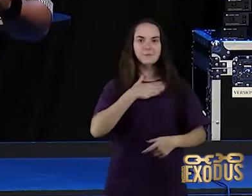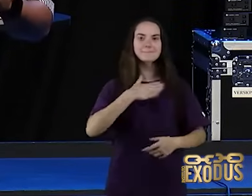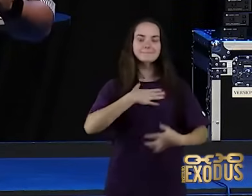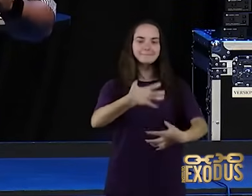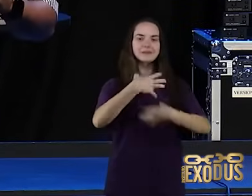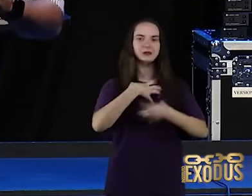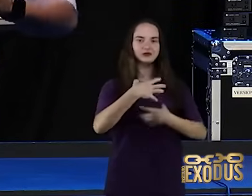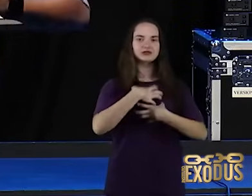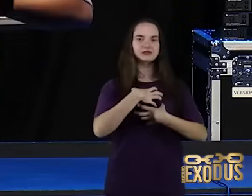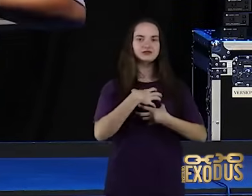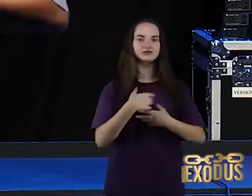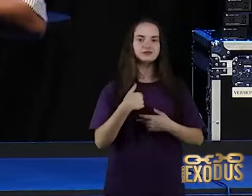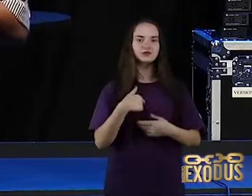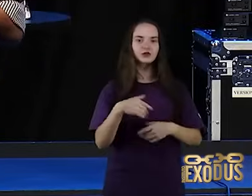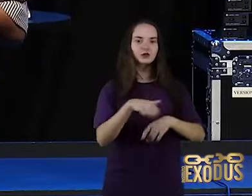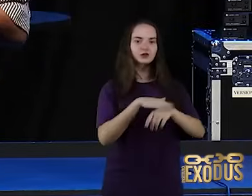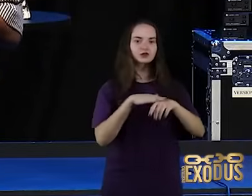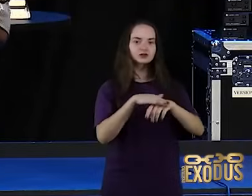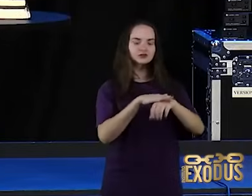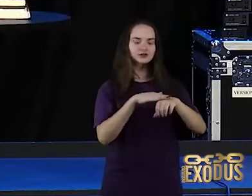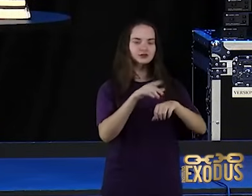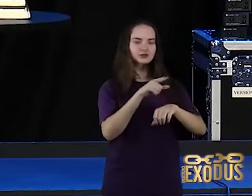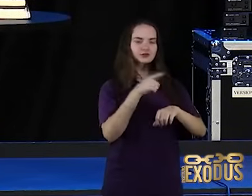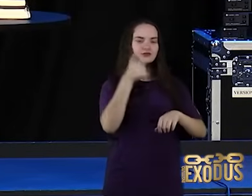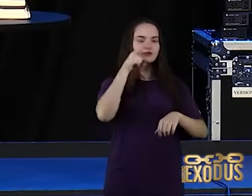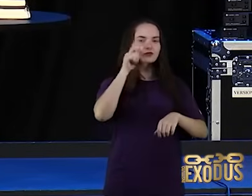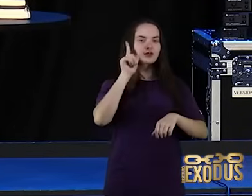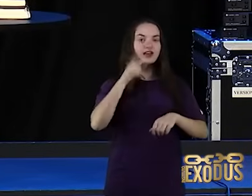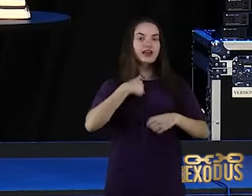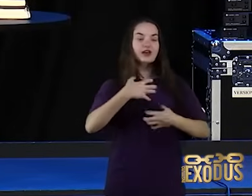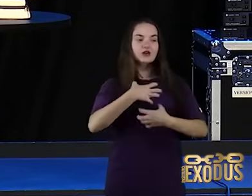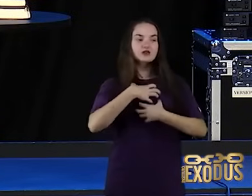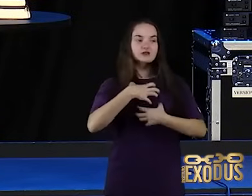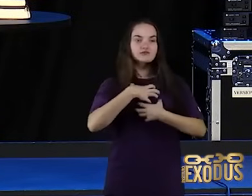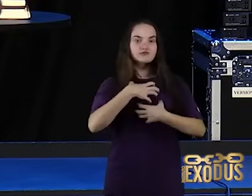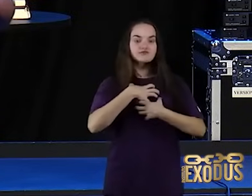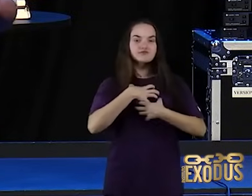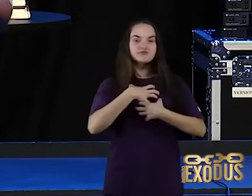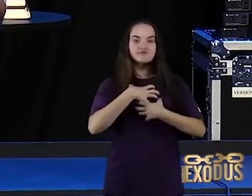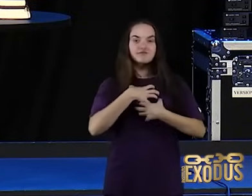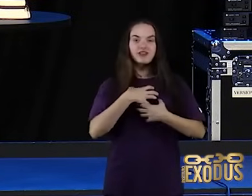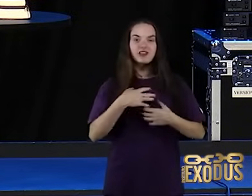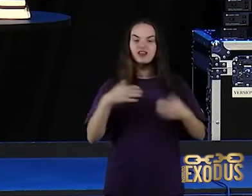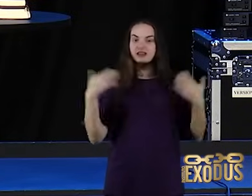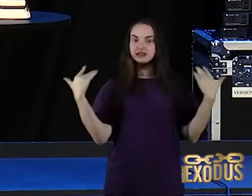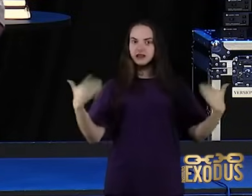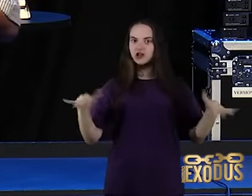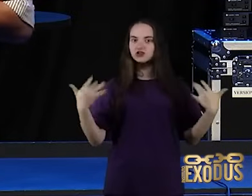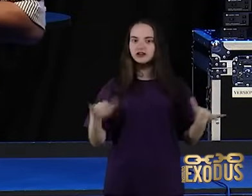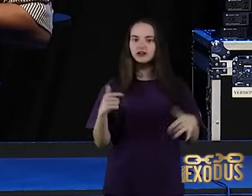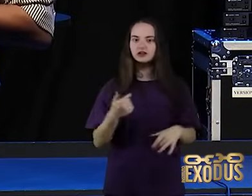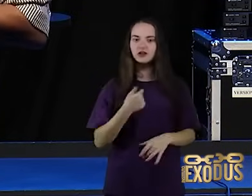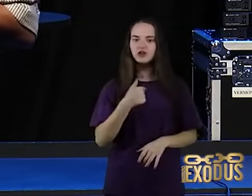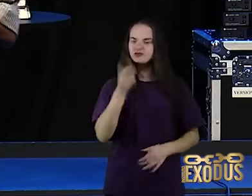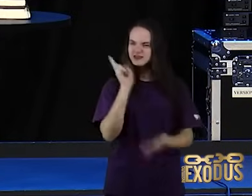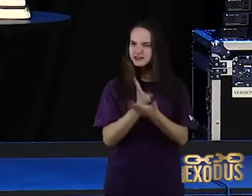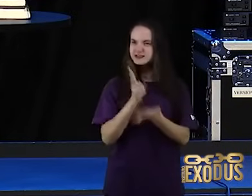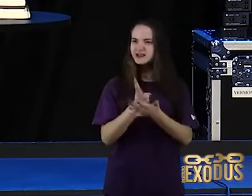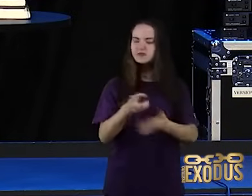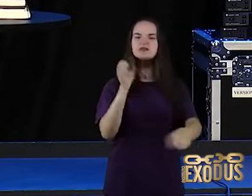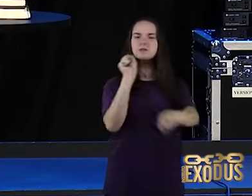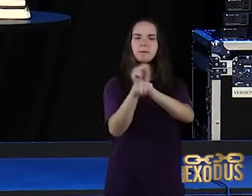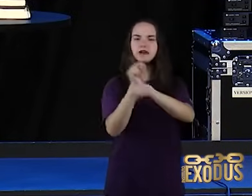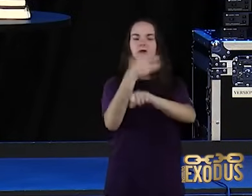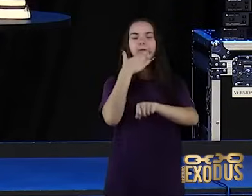ontem o temperamento que eu tenho um temperamento exagerado sabia disso eu sempre tô esperando melhor